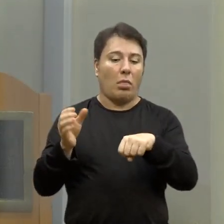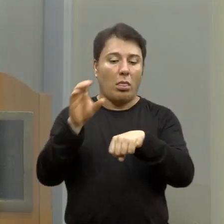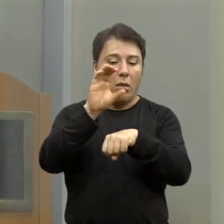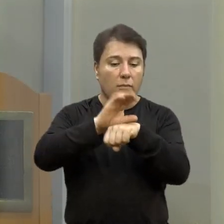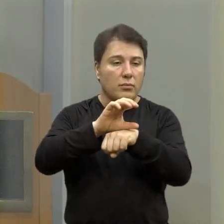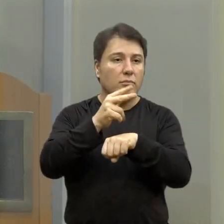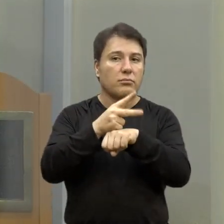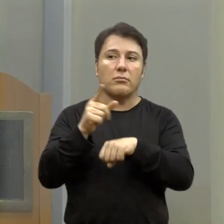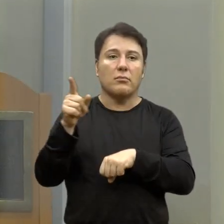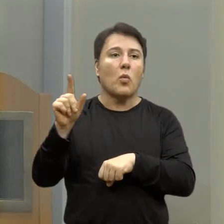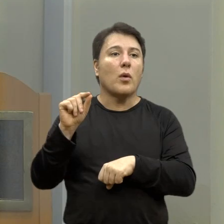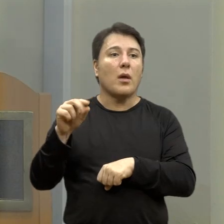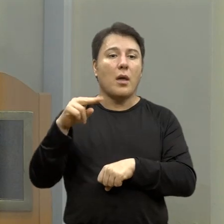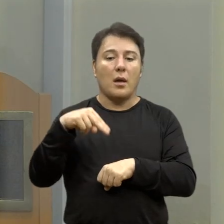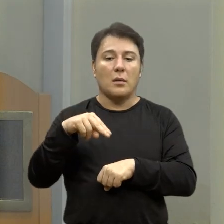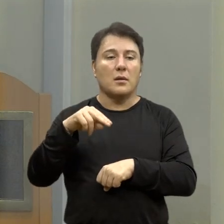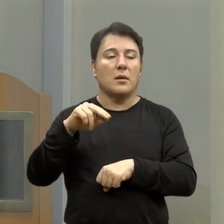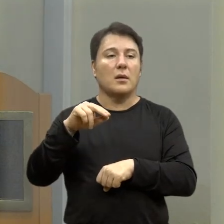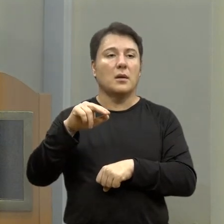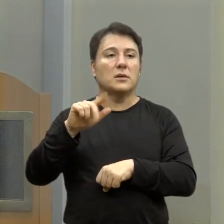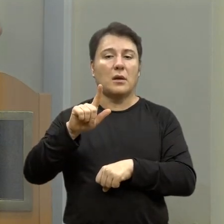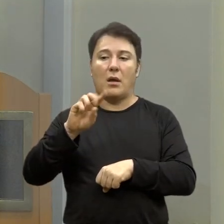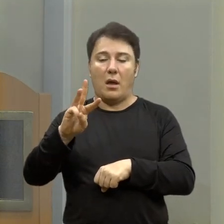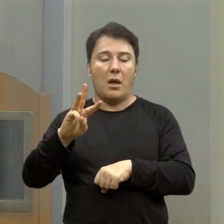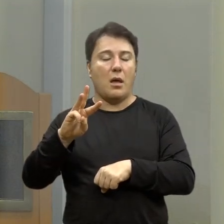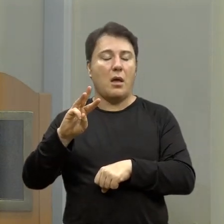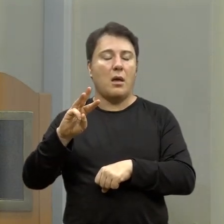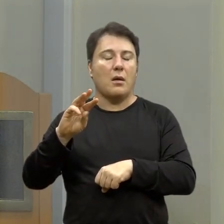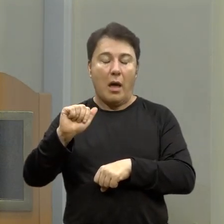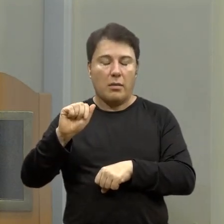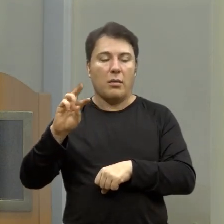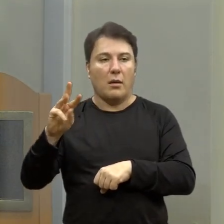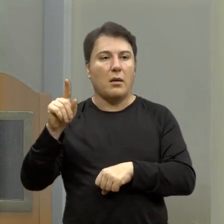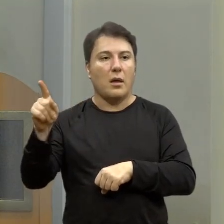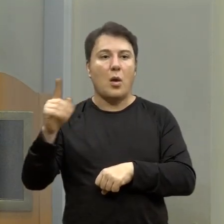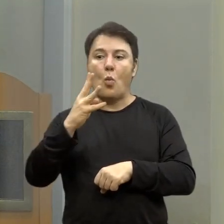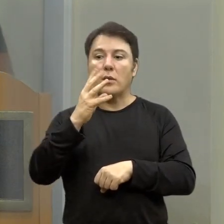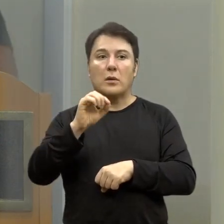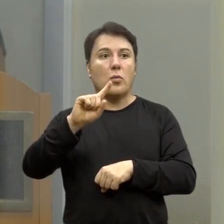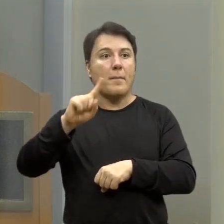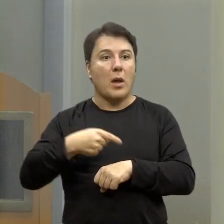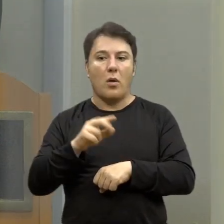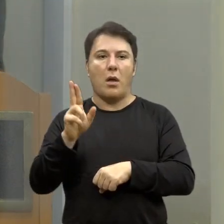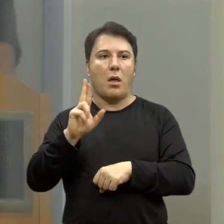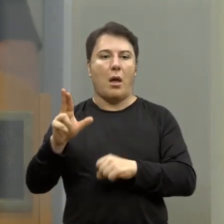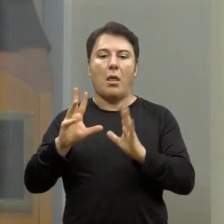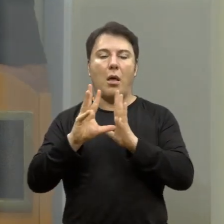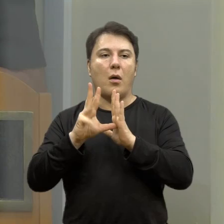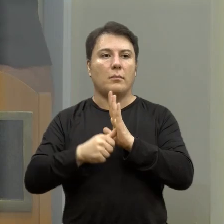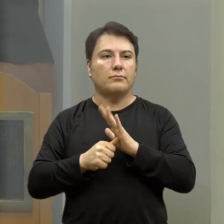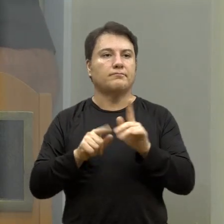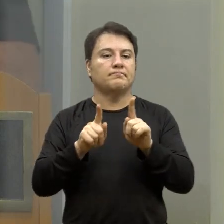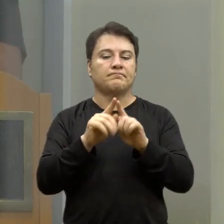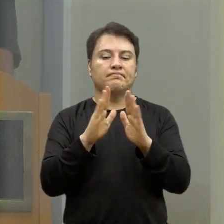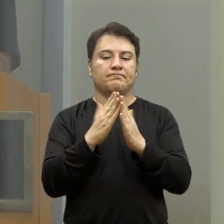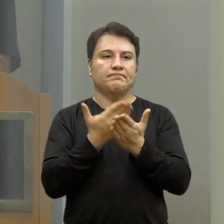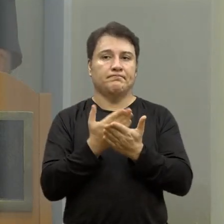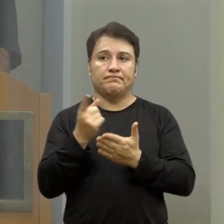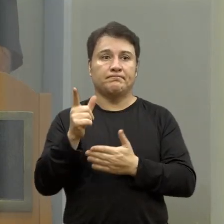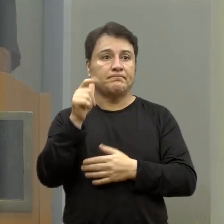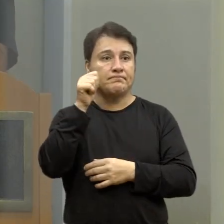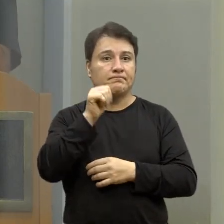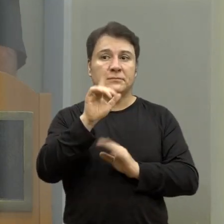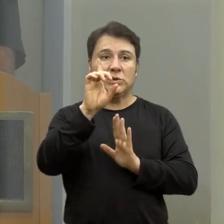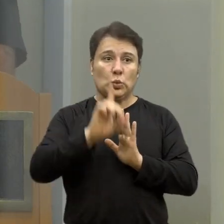no NGA, que está para ser lançado, de R$400 mil. Mais do que isso, indo em escolas, as diretoras